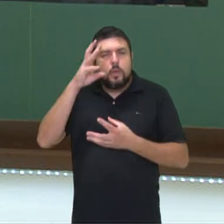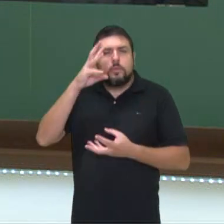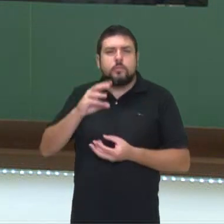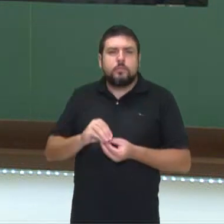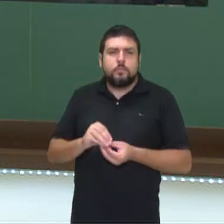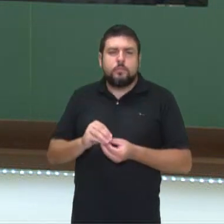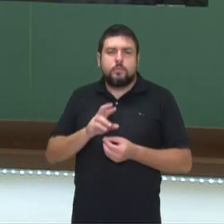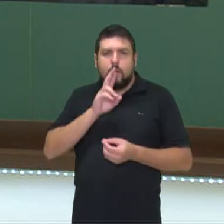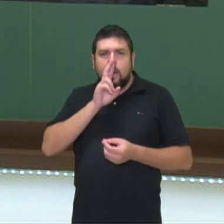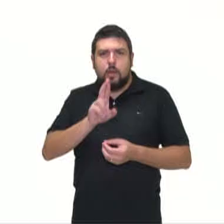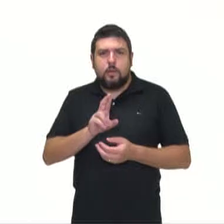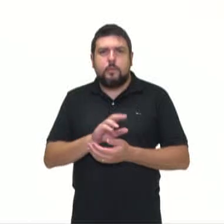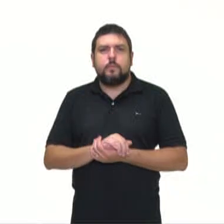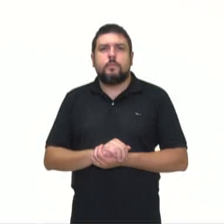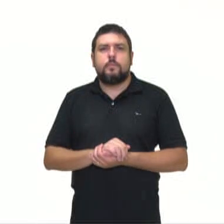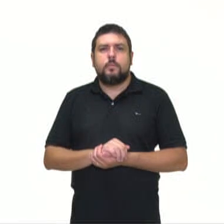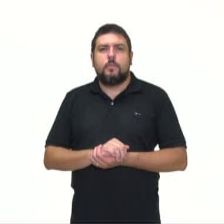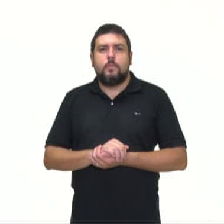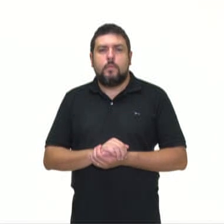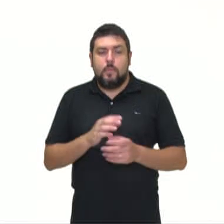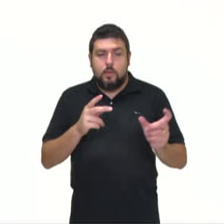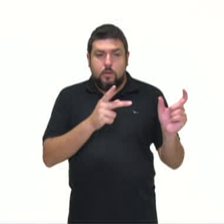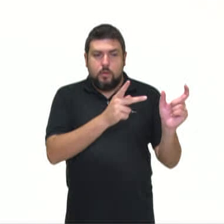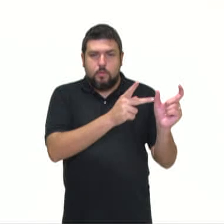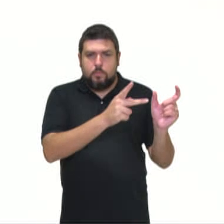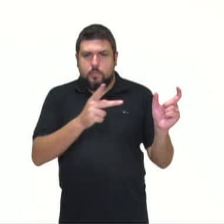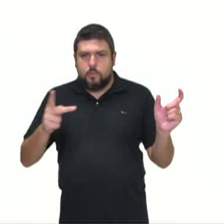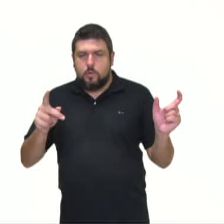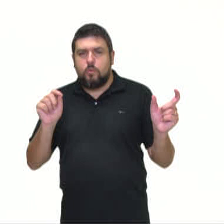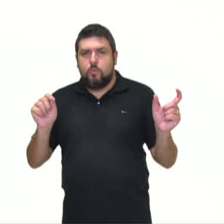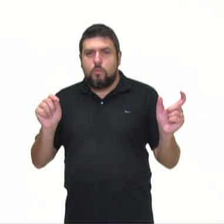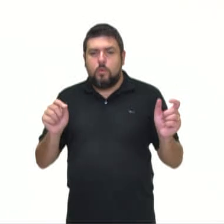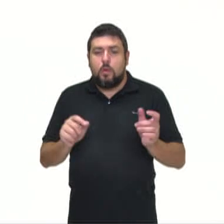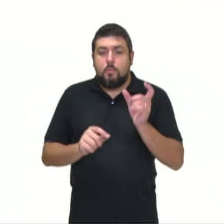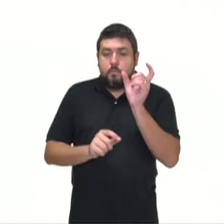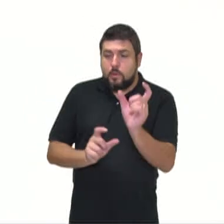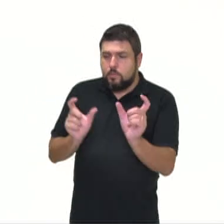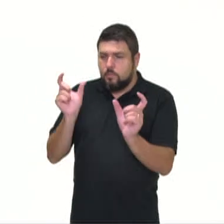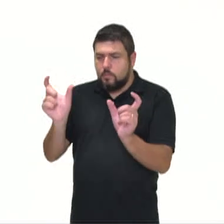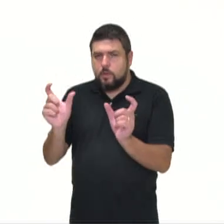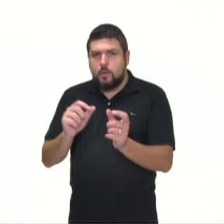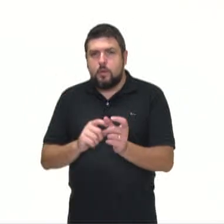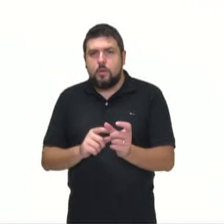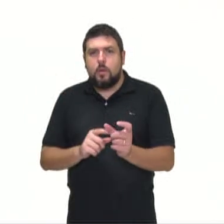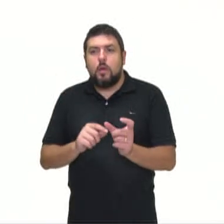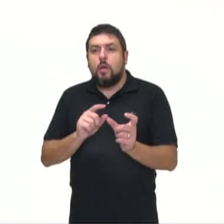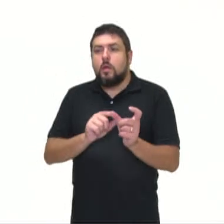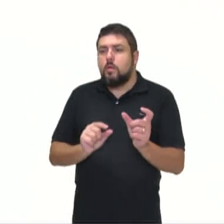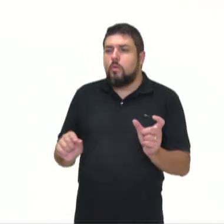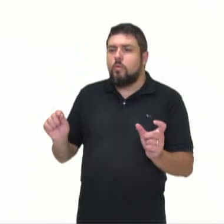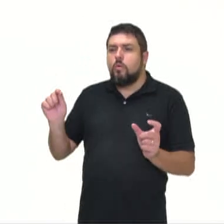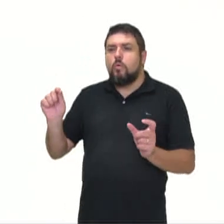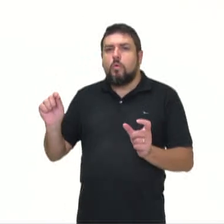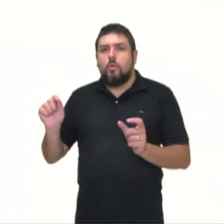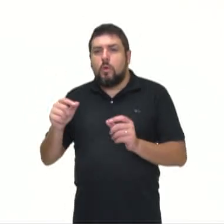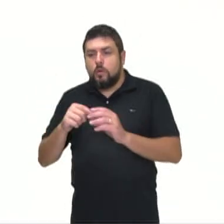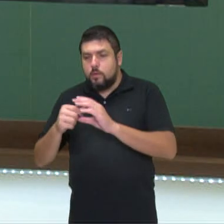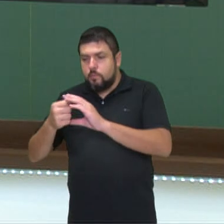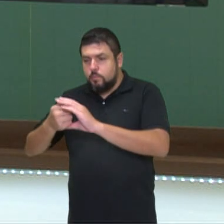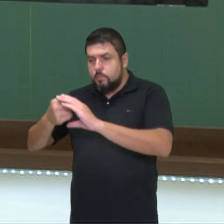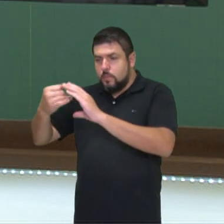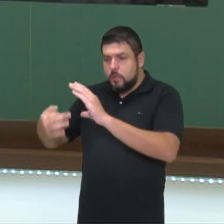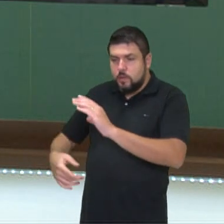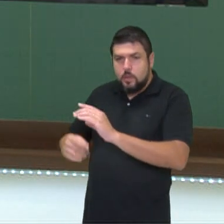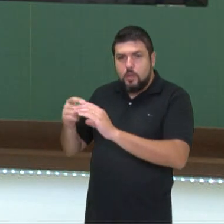conclusão. Os predicados são compostos de 2 núcleos, predicativo do objeto e verbo nocional.